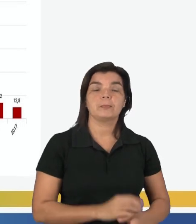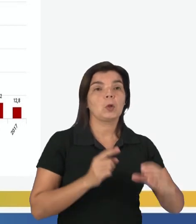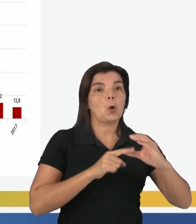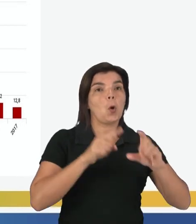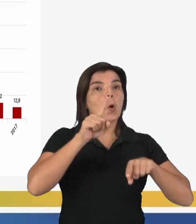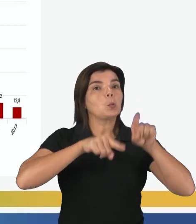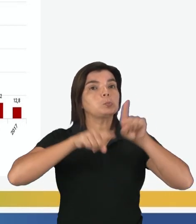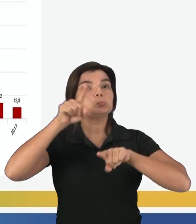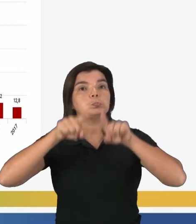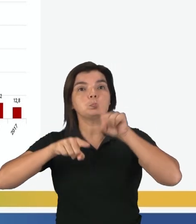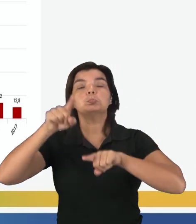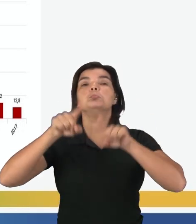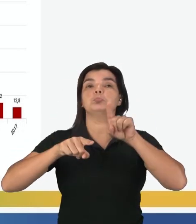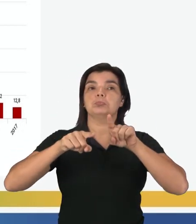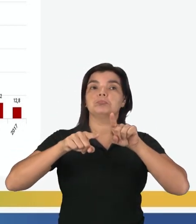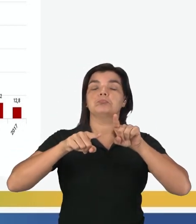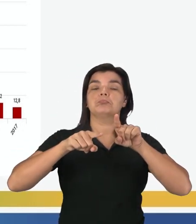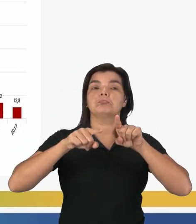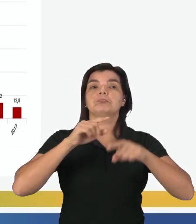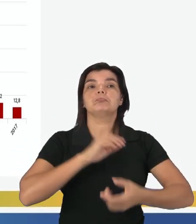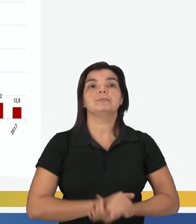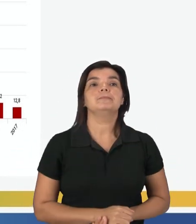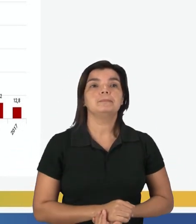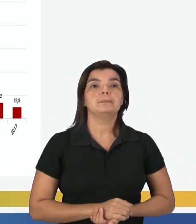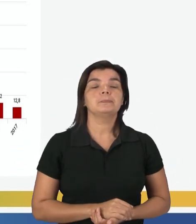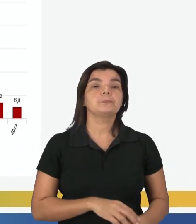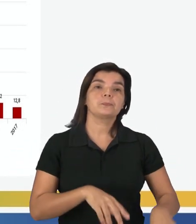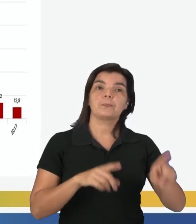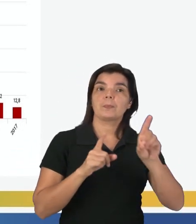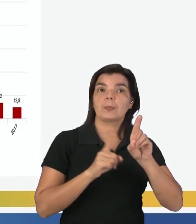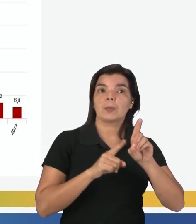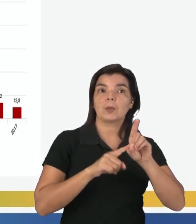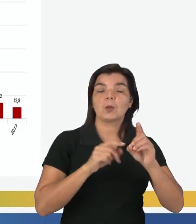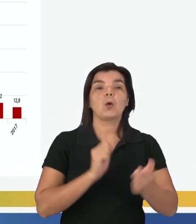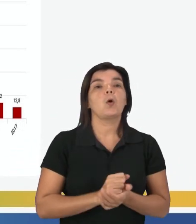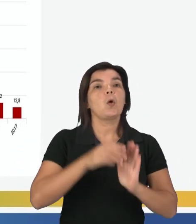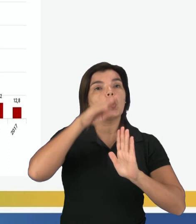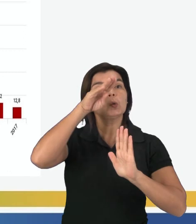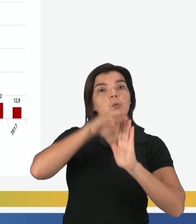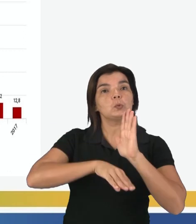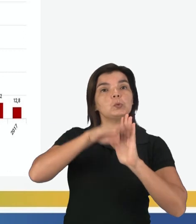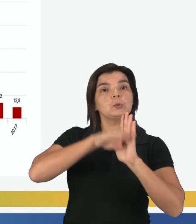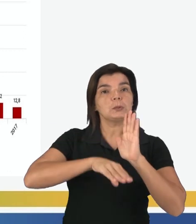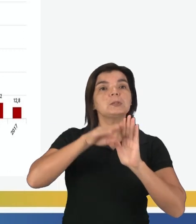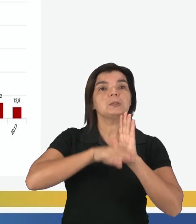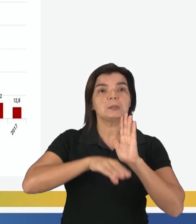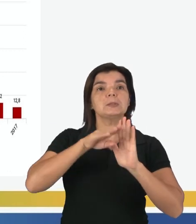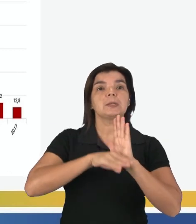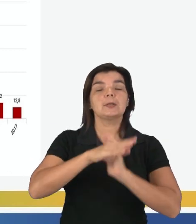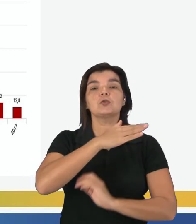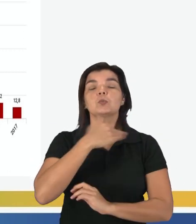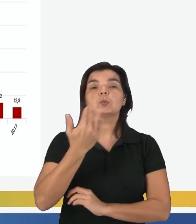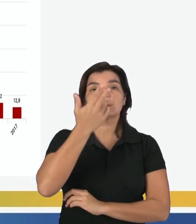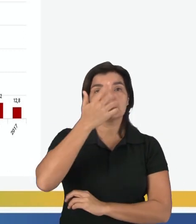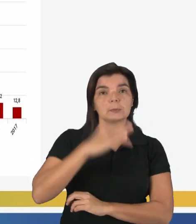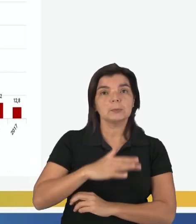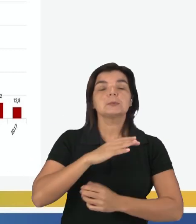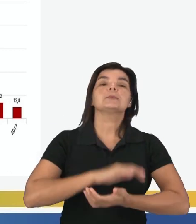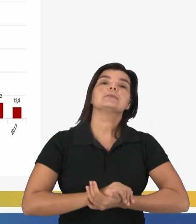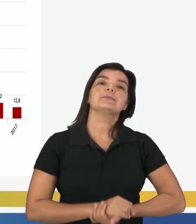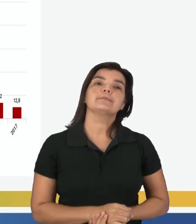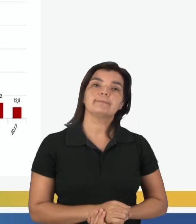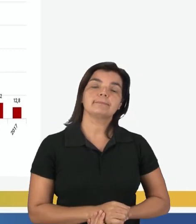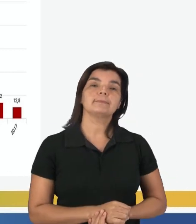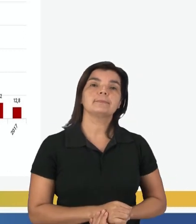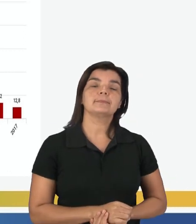mudou. Letra C, houve oscilação para cima e para baixo entre os períodos. E letra D, houve decréscimo indicando uma